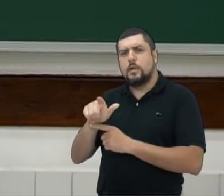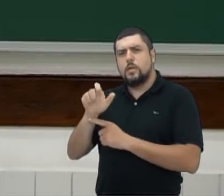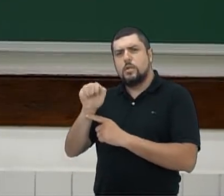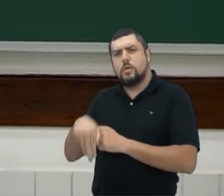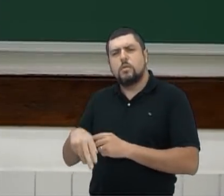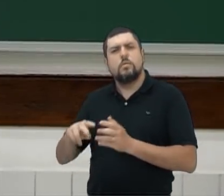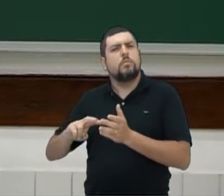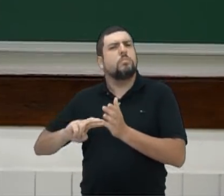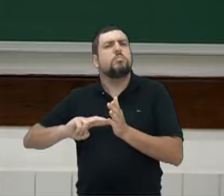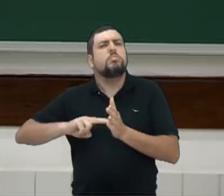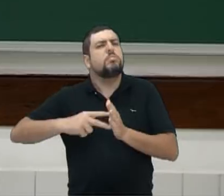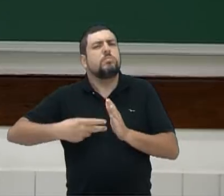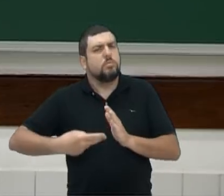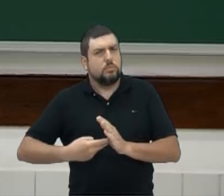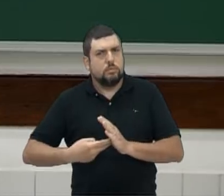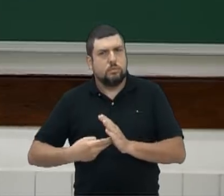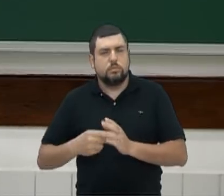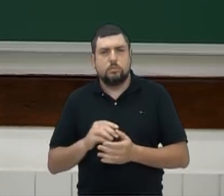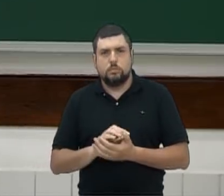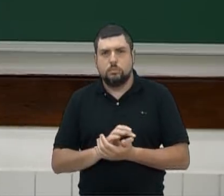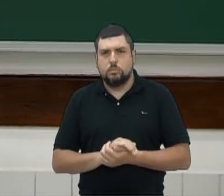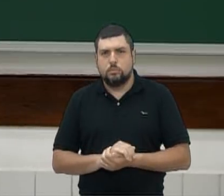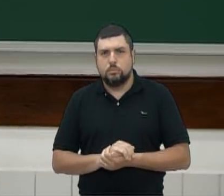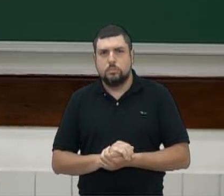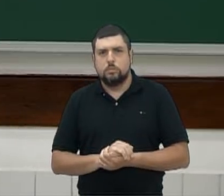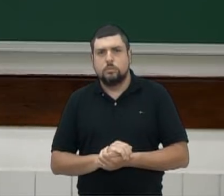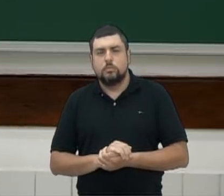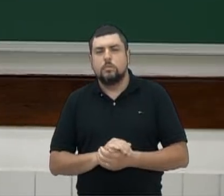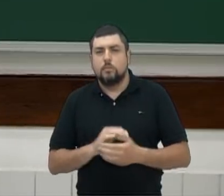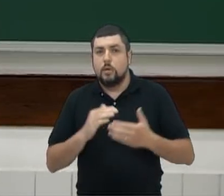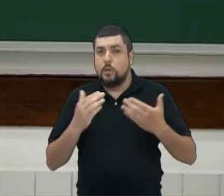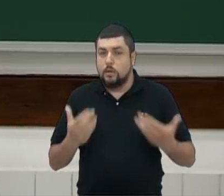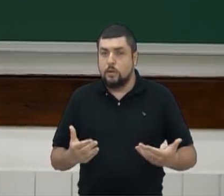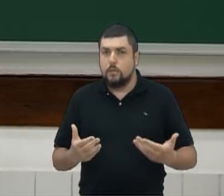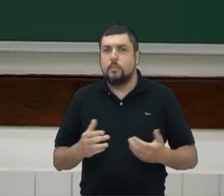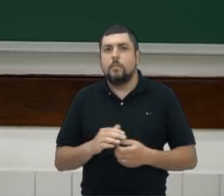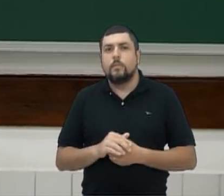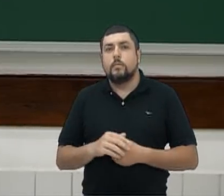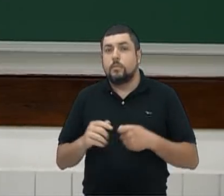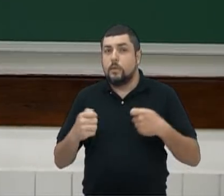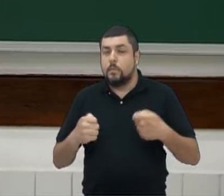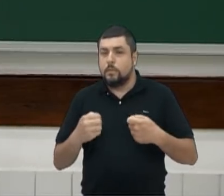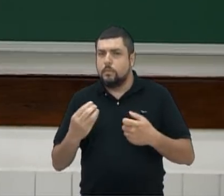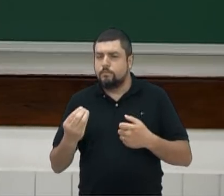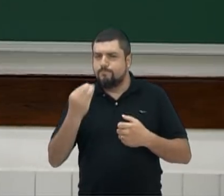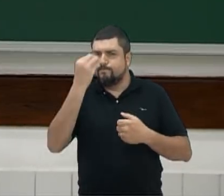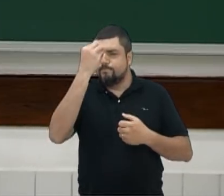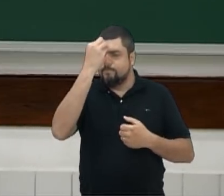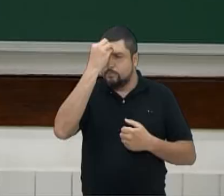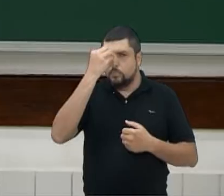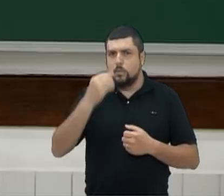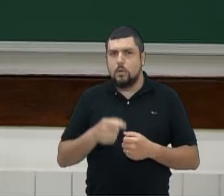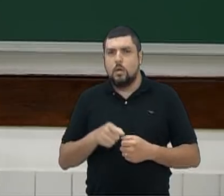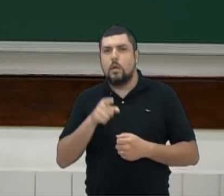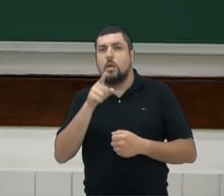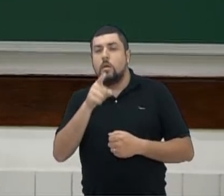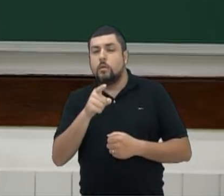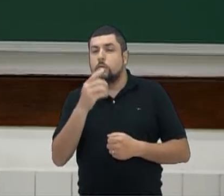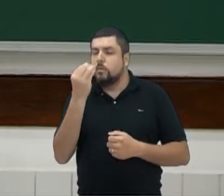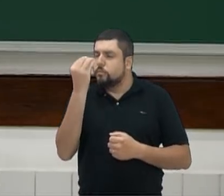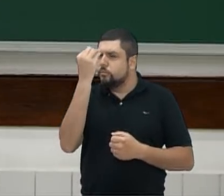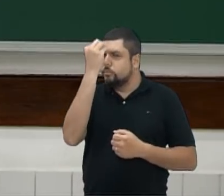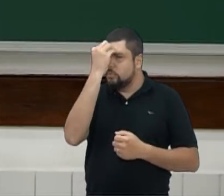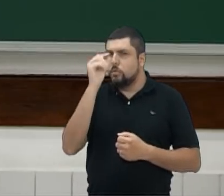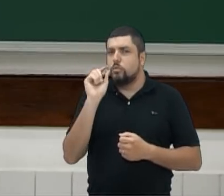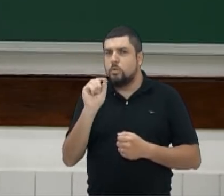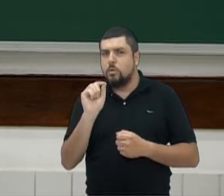e é importante você ter isso muito claro na sua mente. Então, estudante, que você saiba que paisagem é um